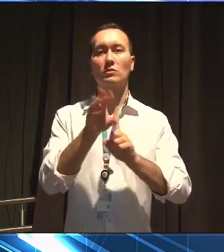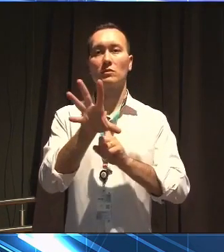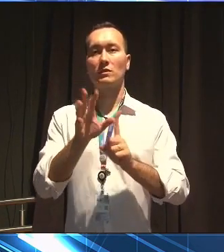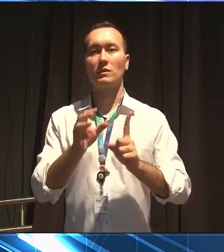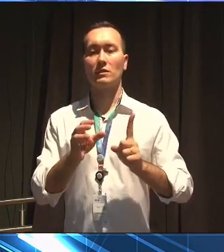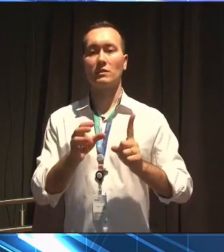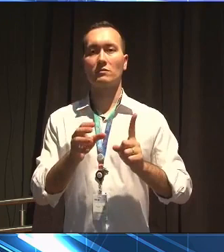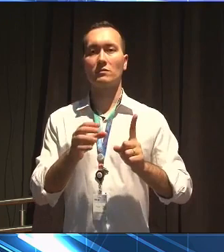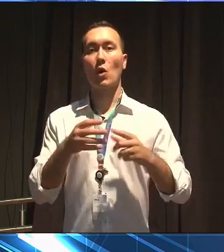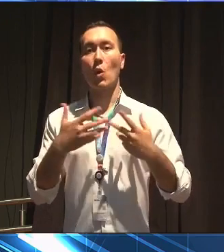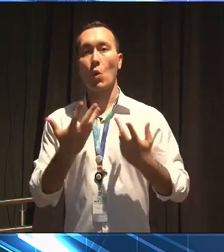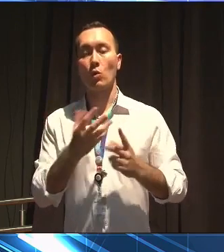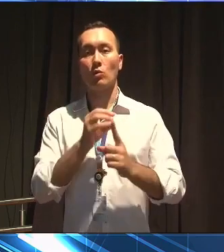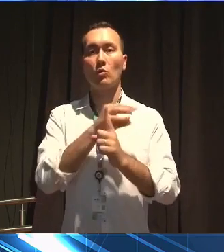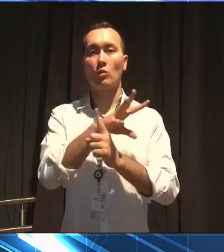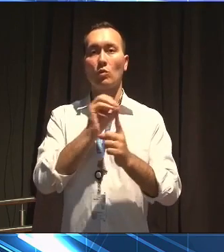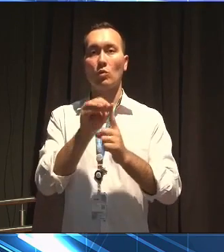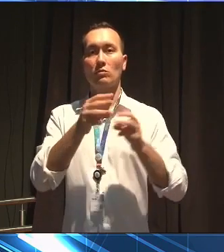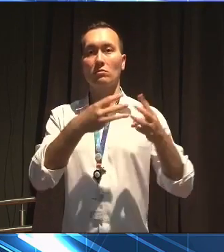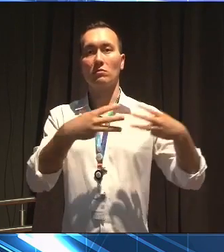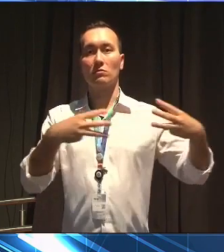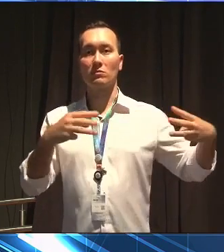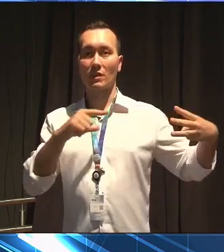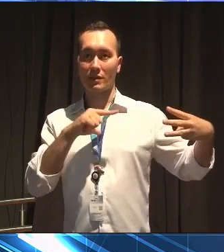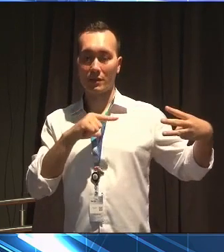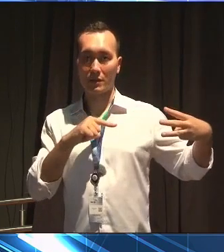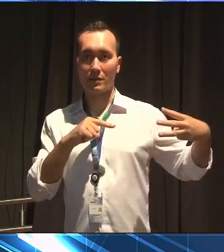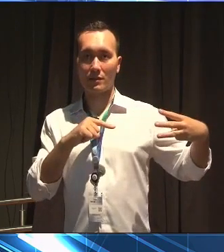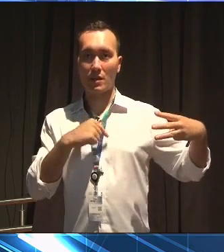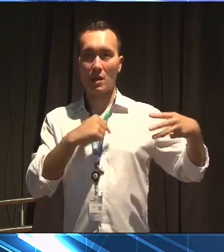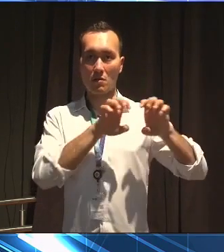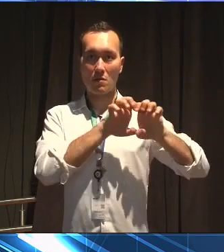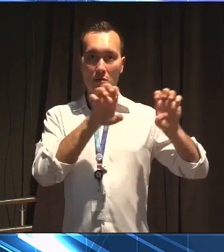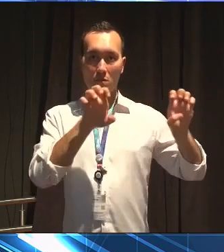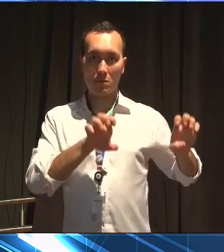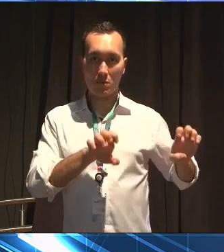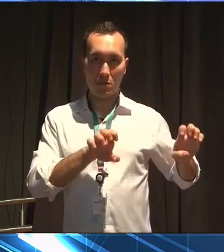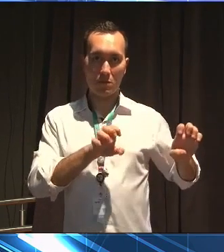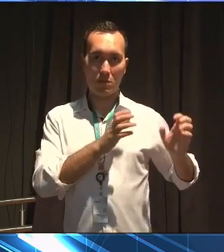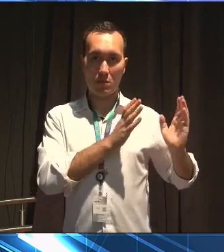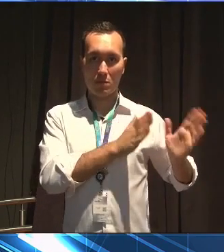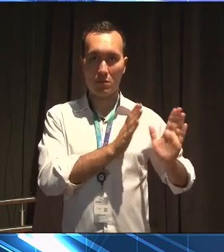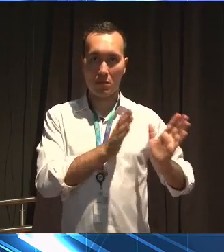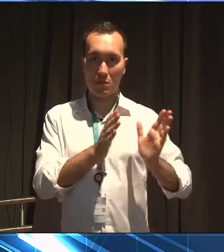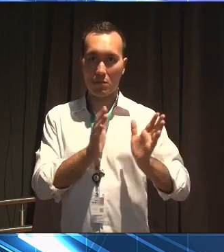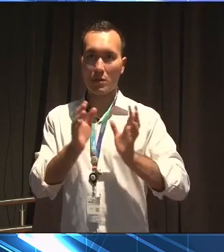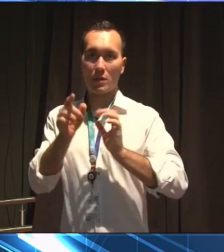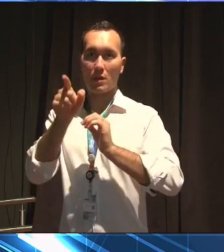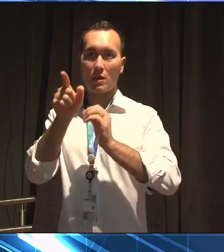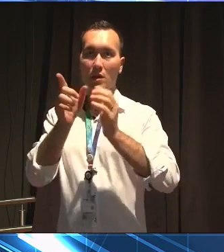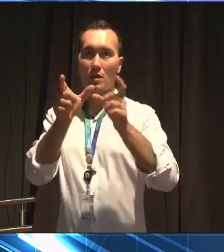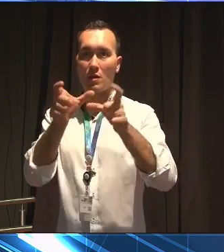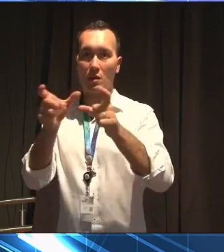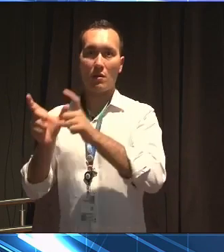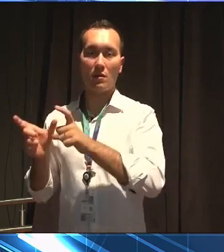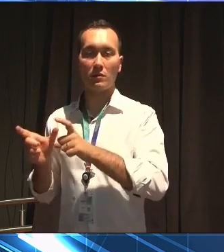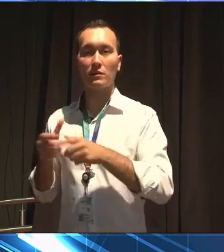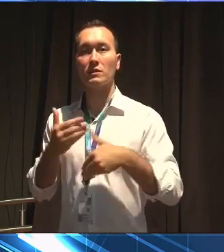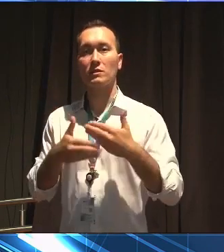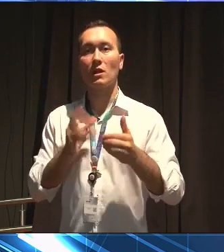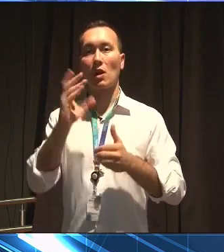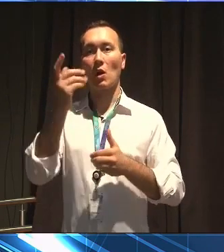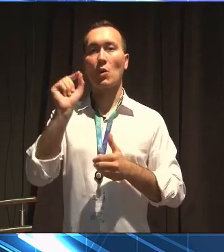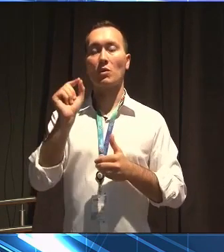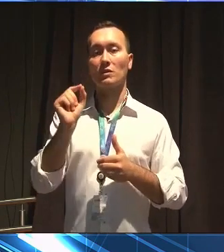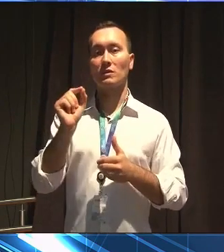microserviços, ou qualquer arquitetura distribuída, qual que é o problema do cookie? Como eu falei para vocês, o .NET criptografa, e